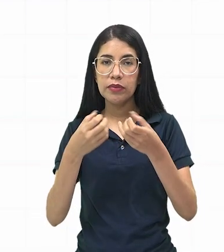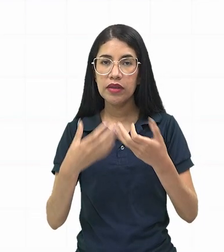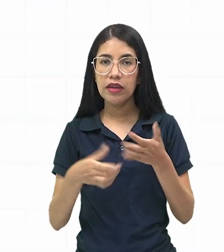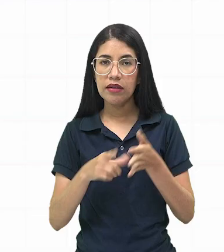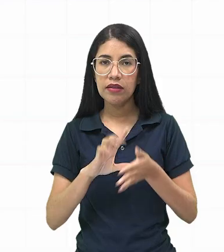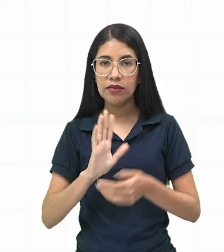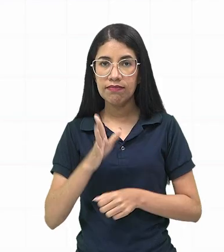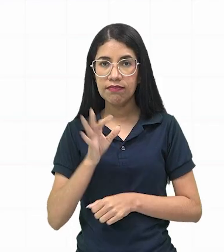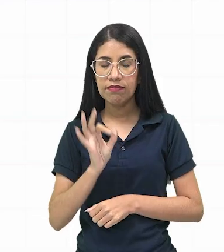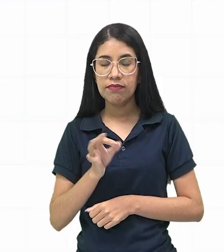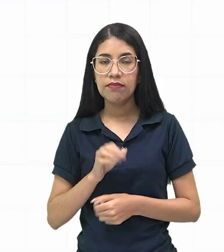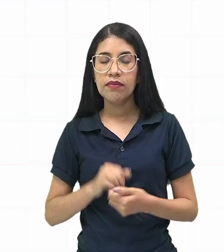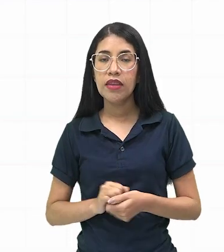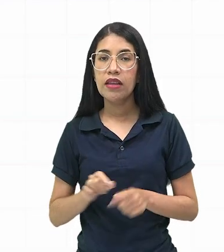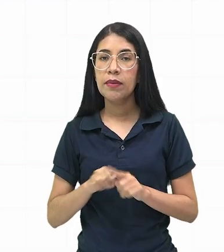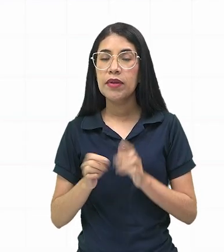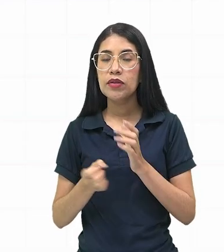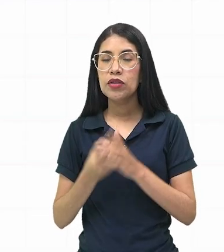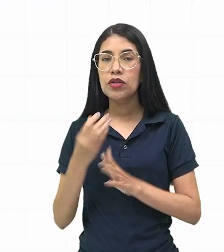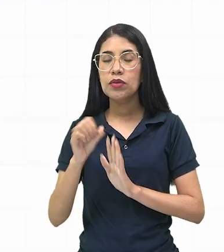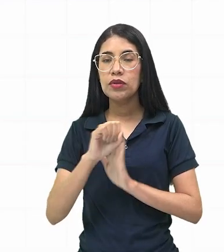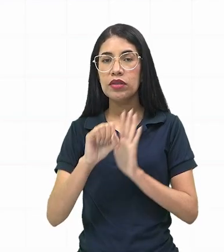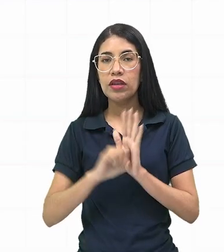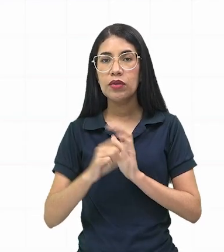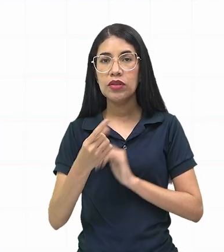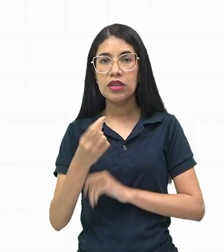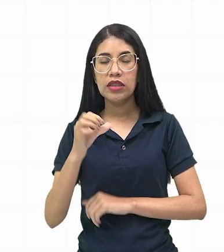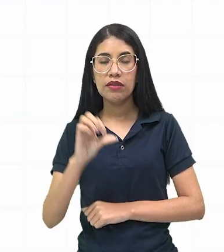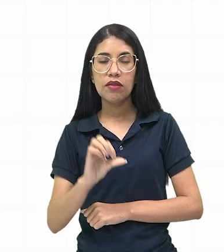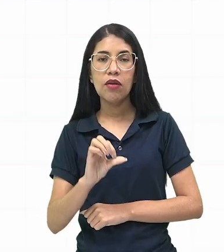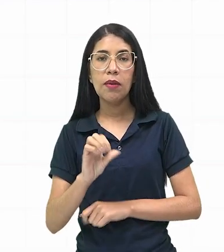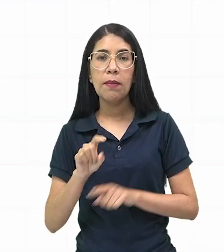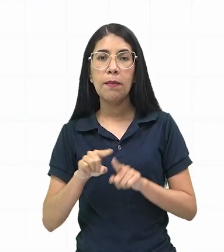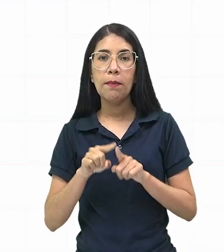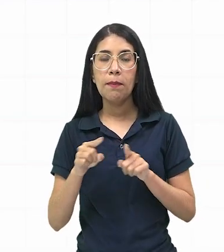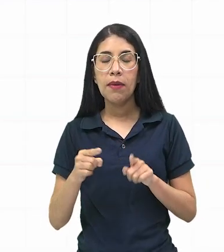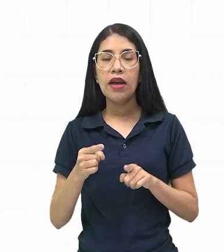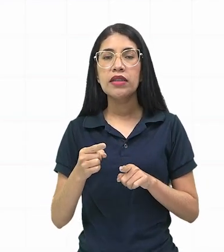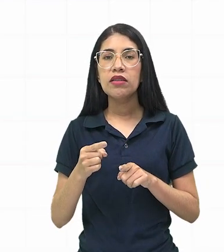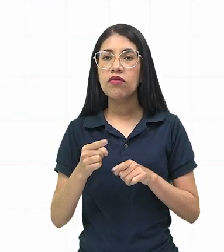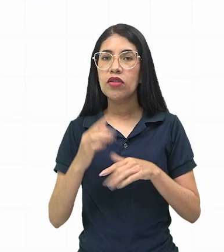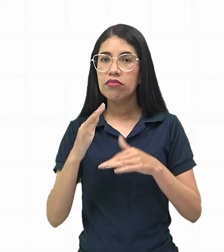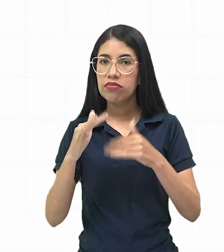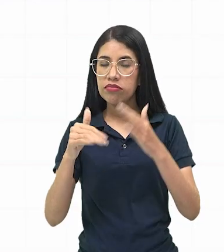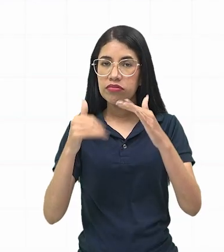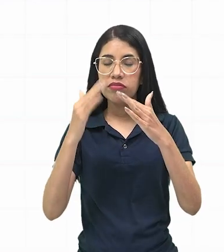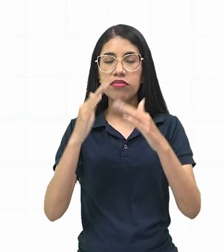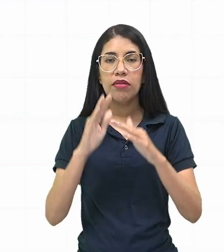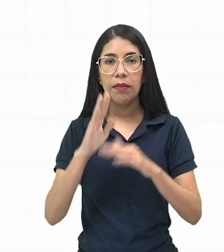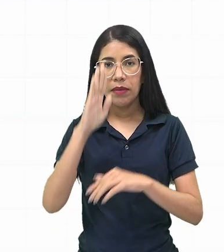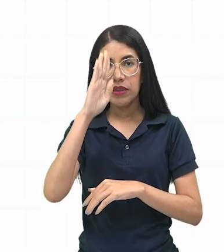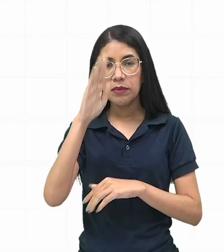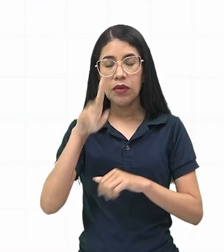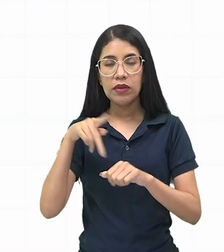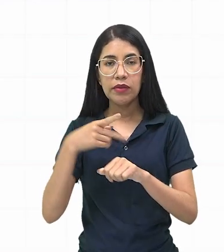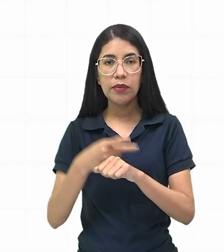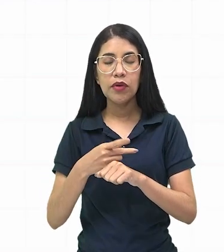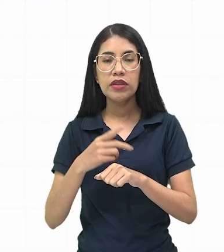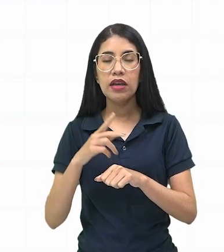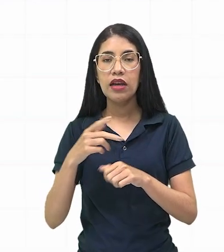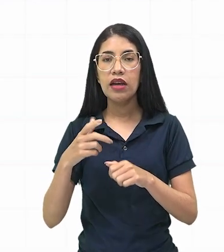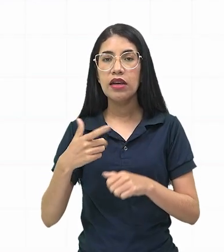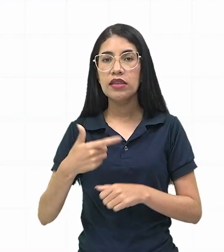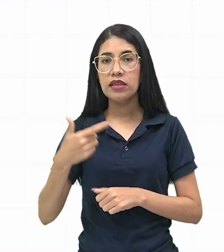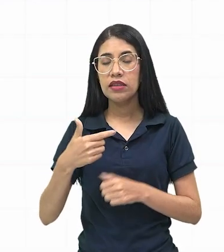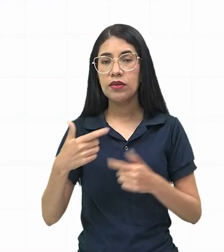citar para vocês. Elas surgiram no final do século XIX, mas só ganharam seu auge ali após a Segunda Guerra